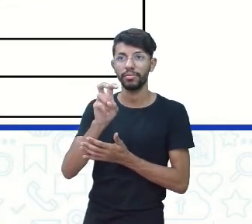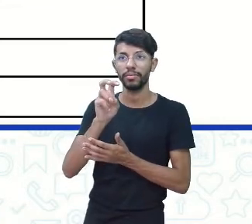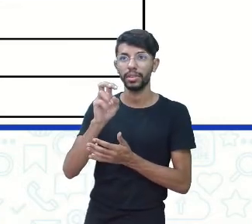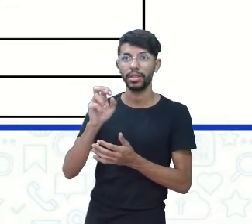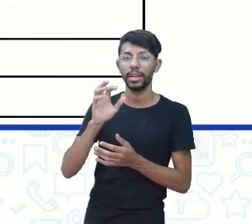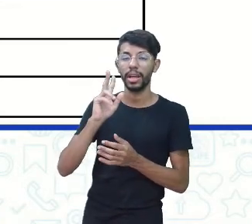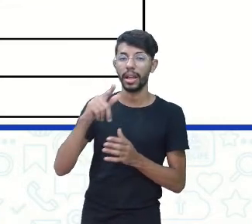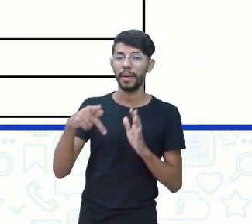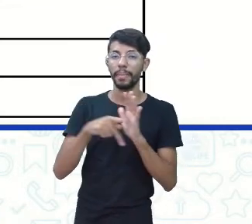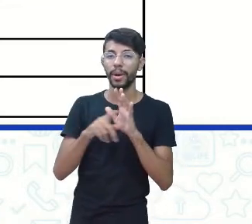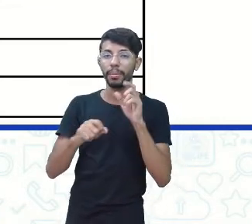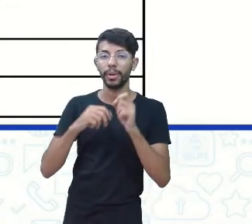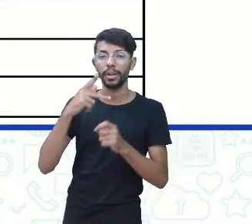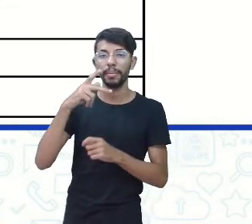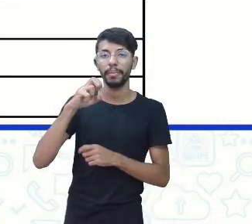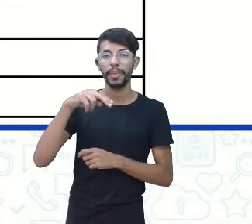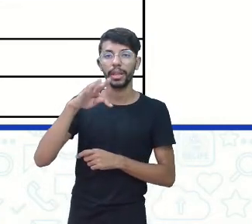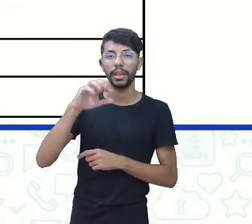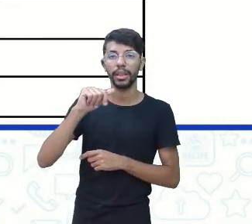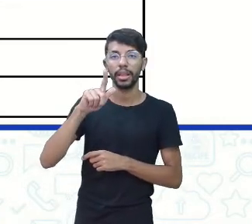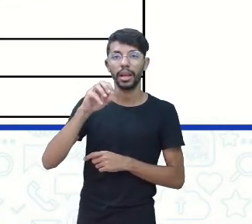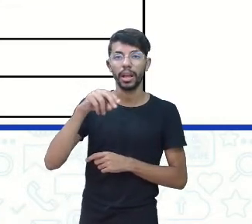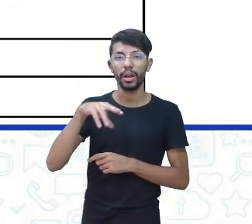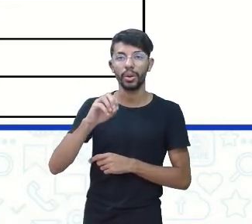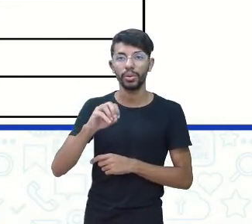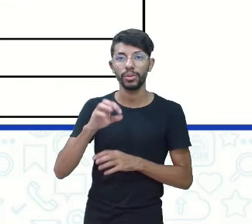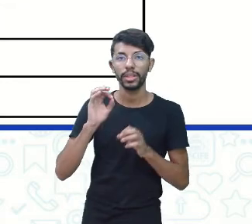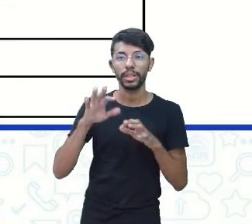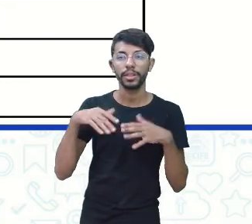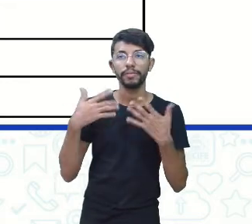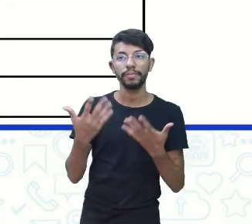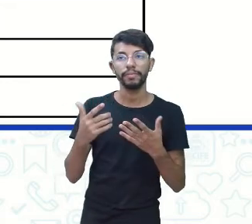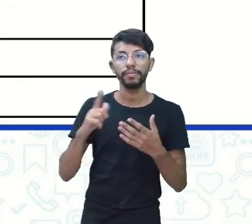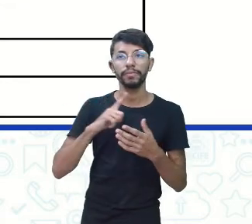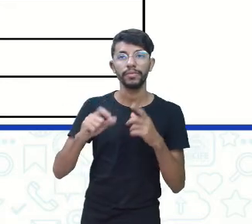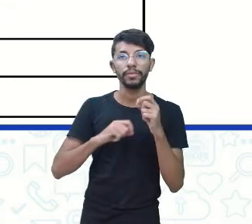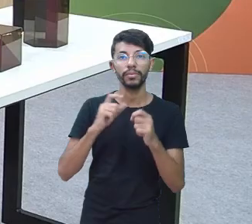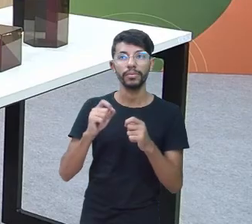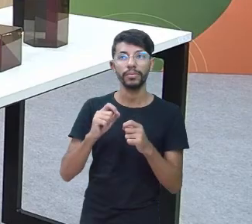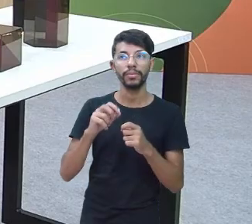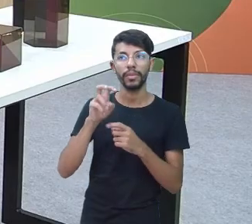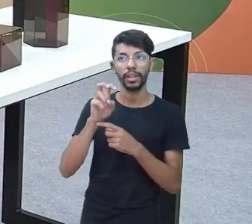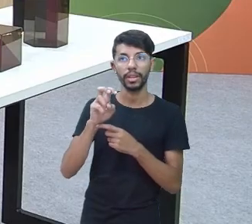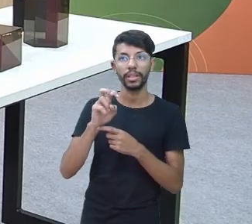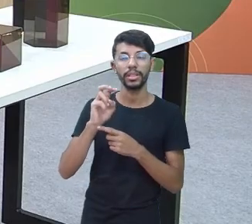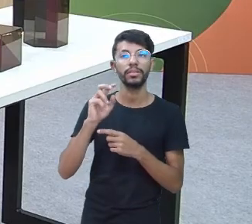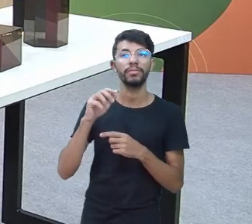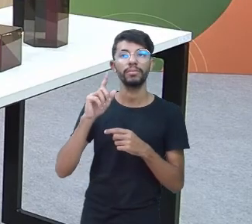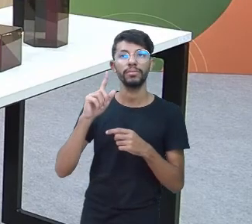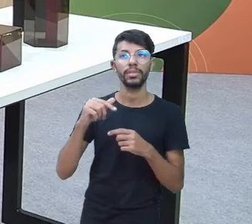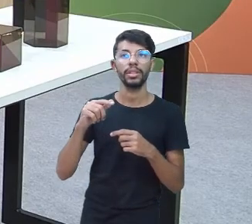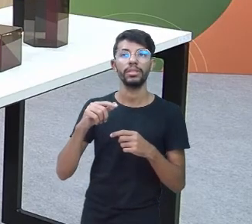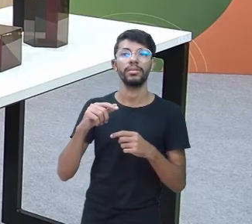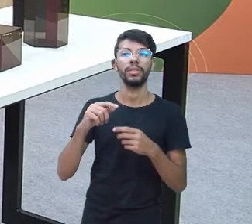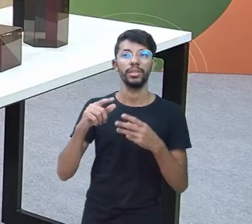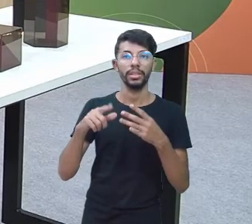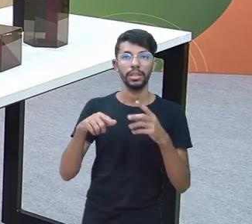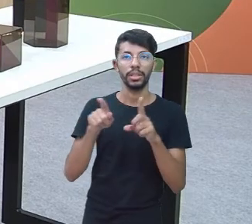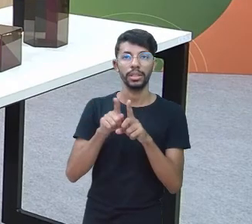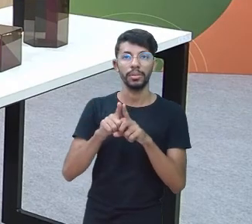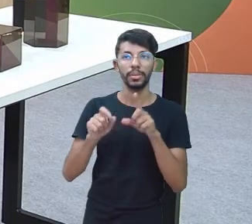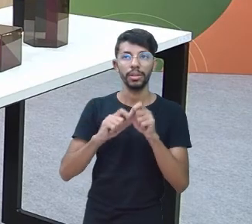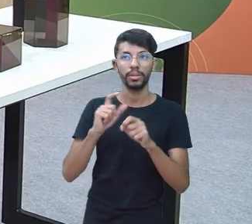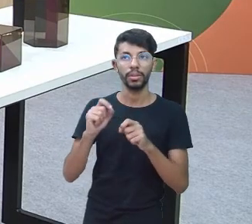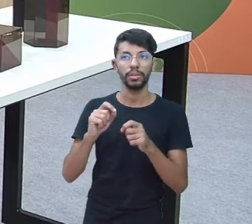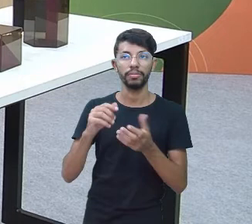pentágono. Nesse caso, ó, eu vou ter 5 faces que são laterais, são os nossos retângulos, e eu tenho as 2 tampinhas,